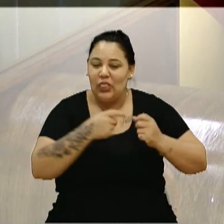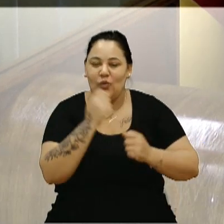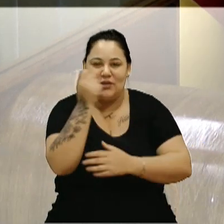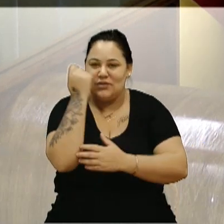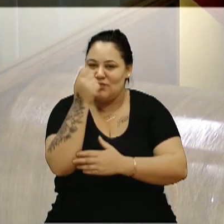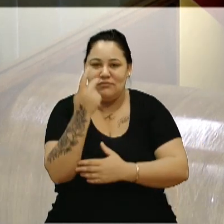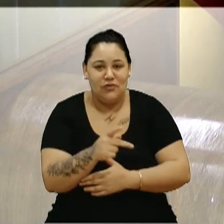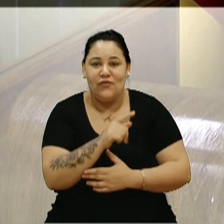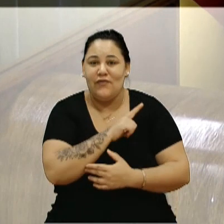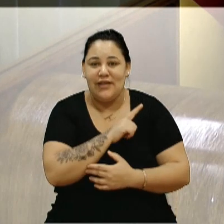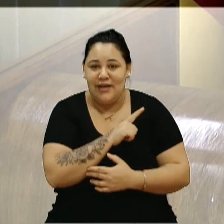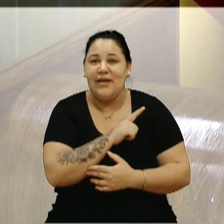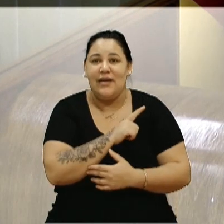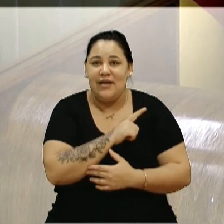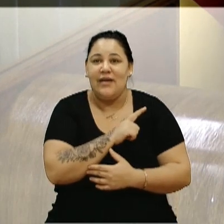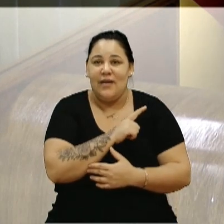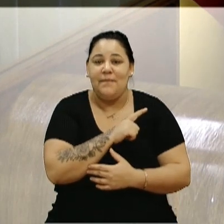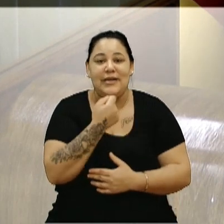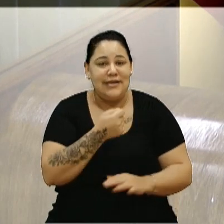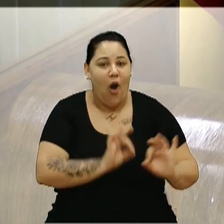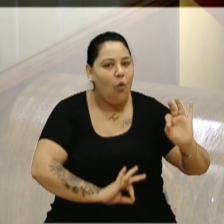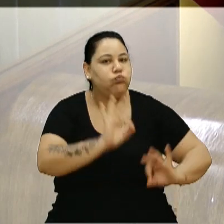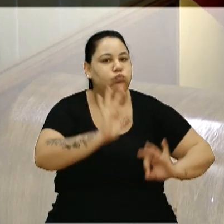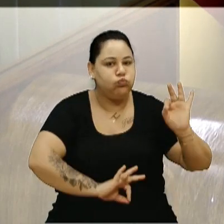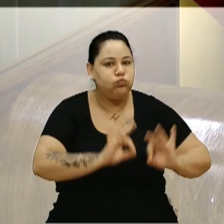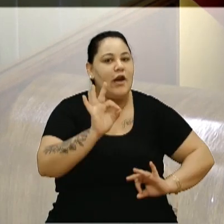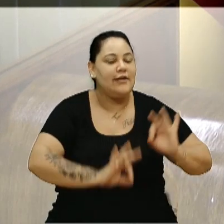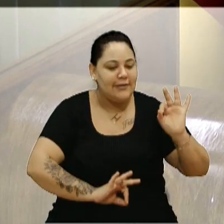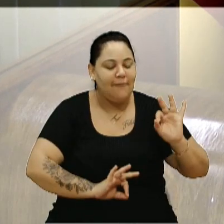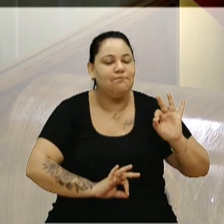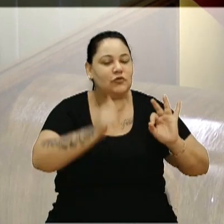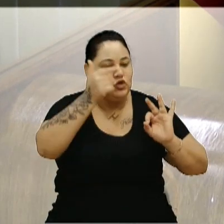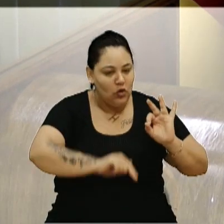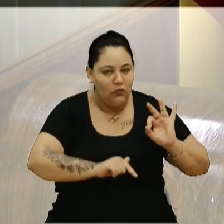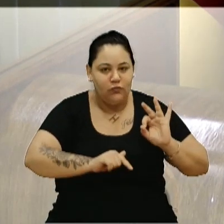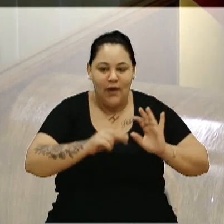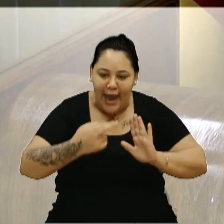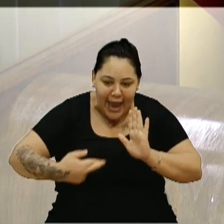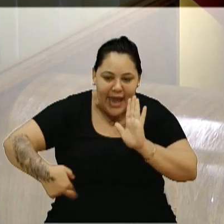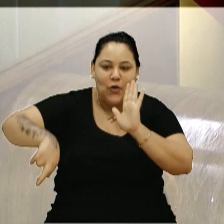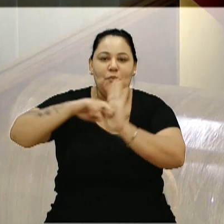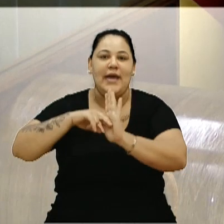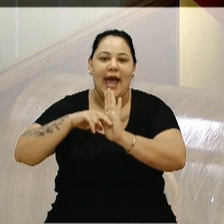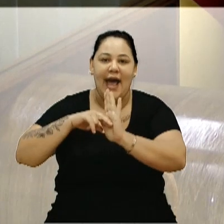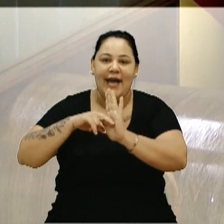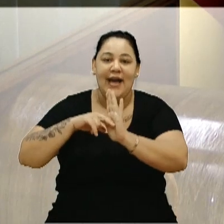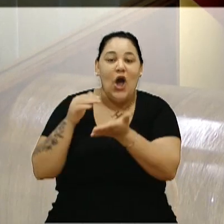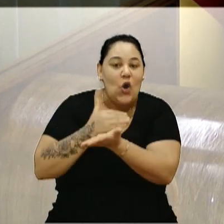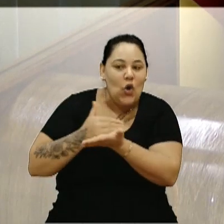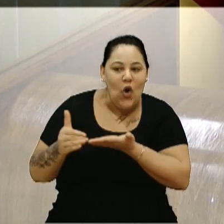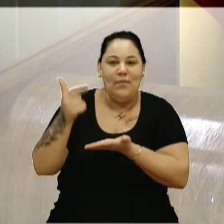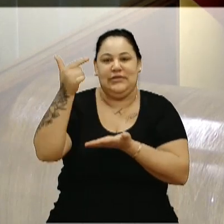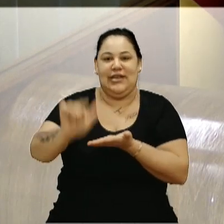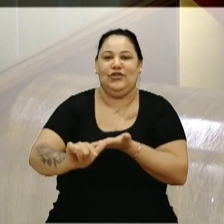Sul, vão ter que se repaginar. Nós vamos ter que renascer, repensar, repaginar nas